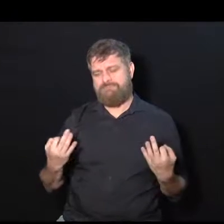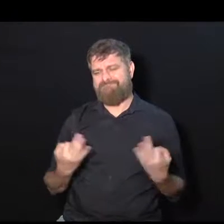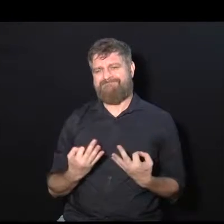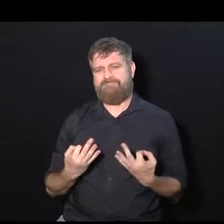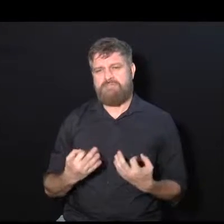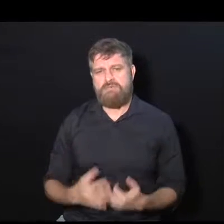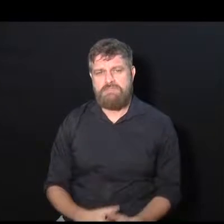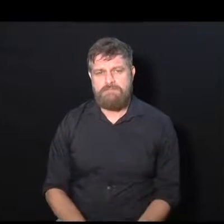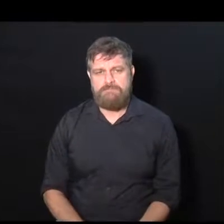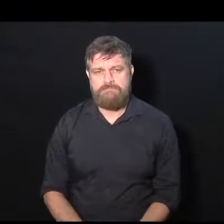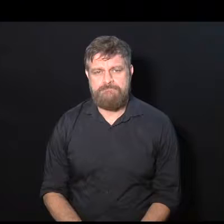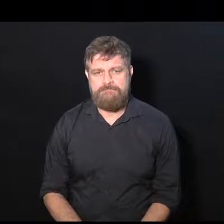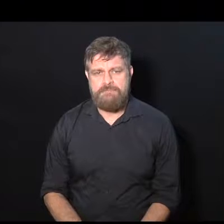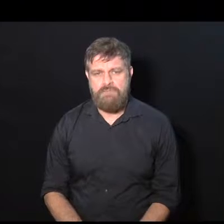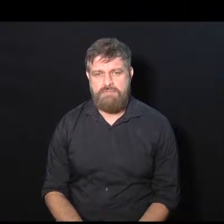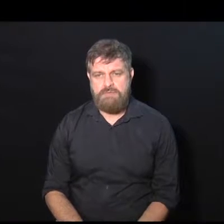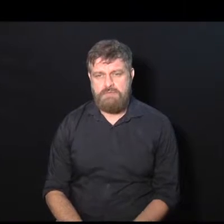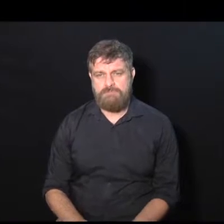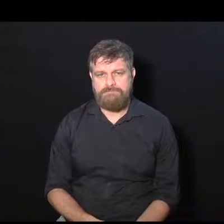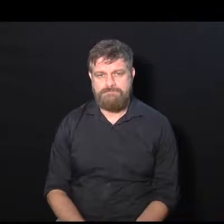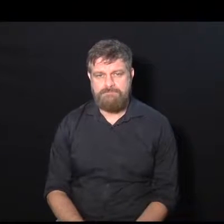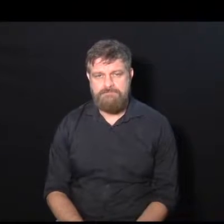Pode ir? Acabou?